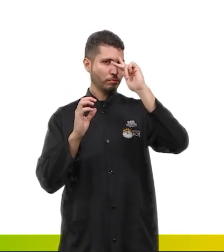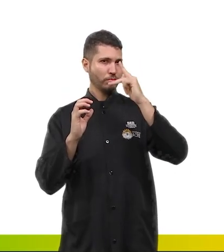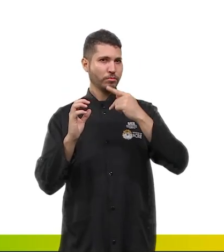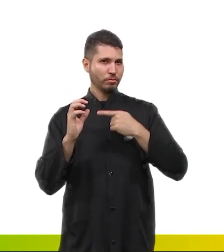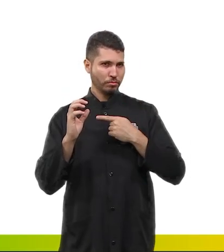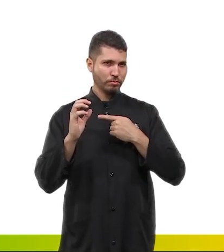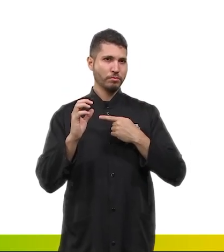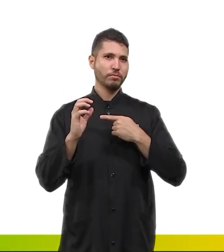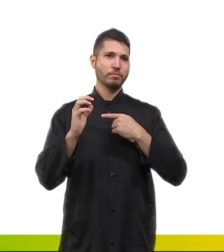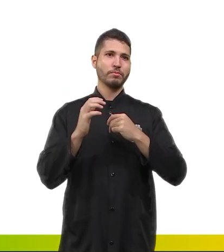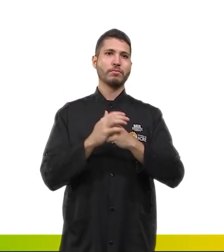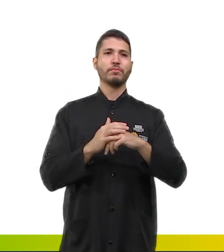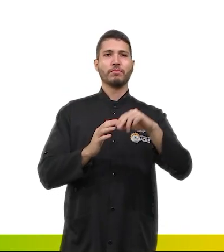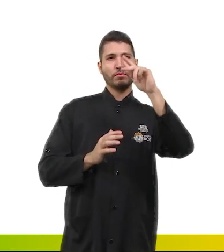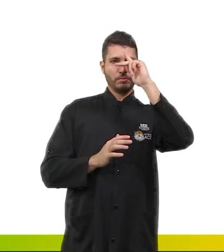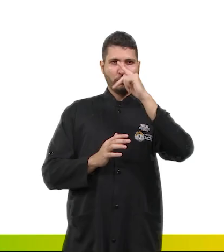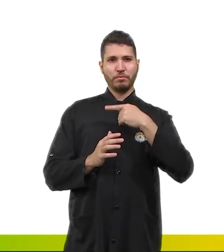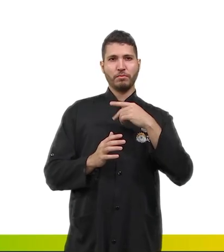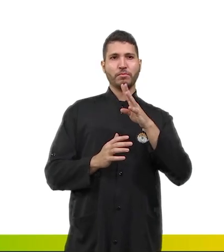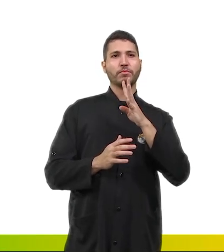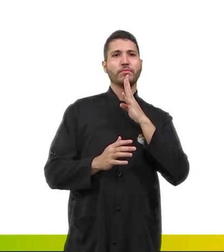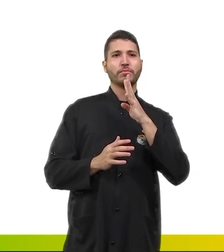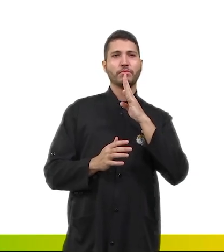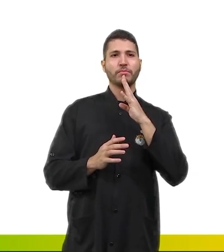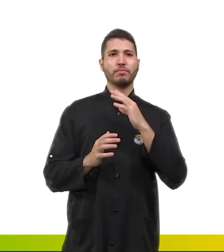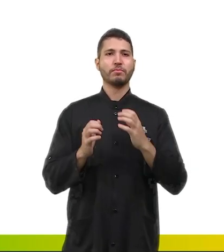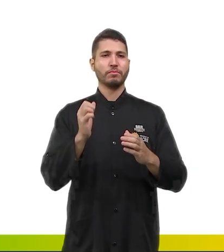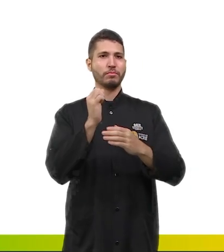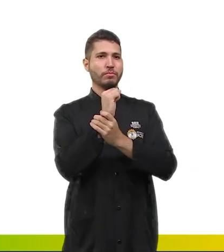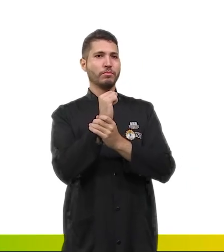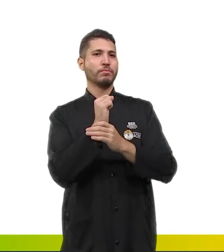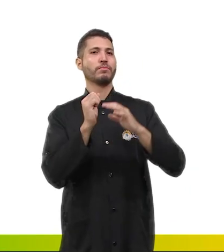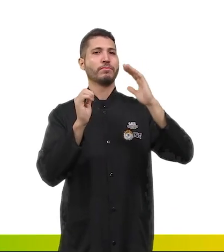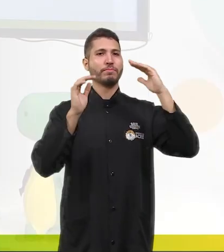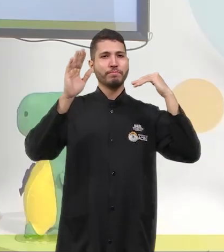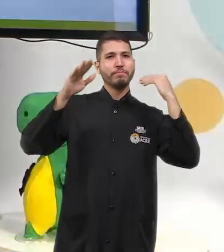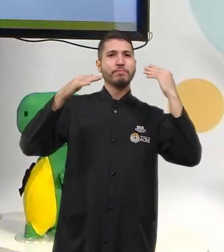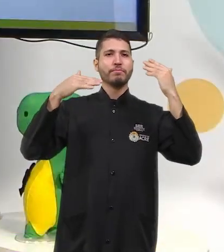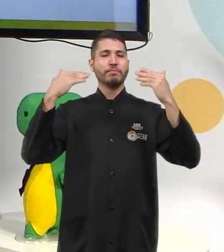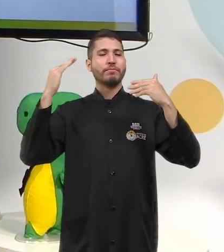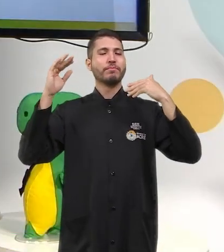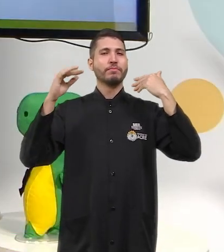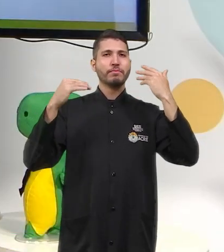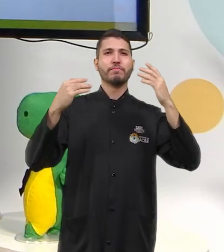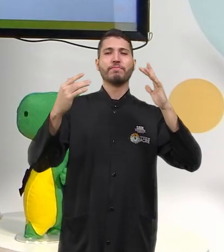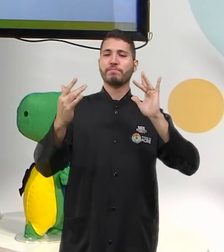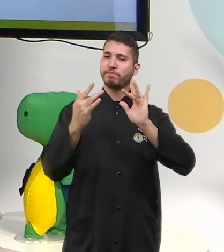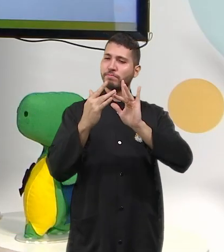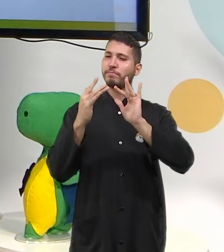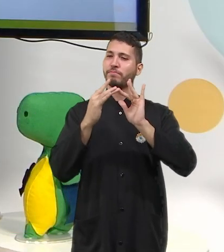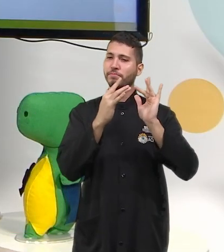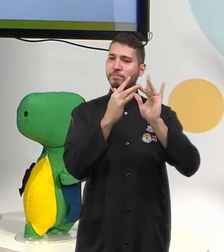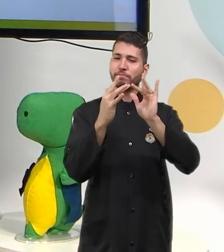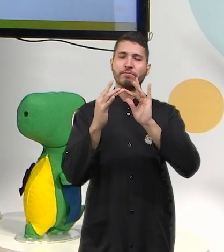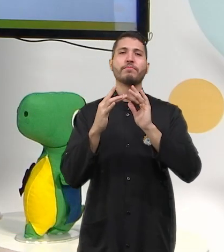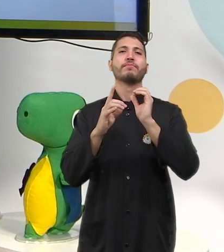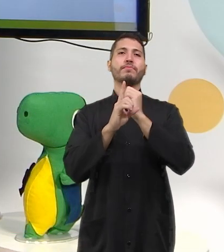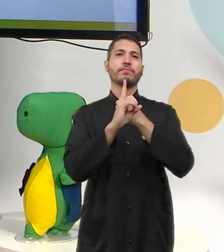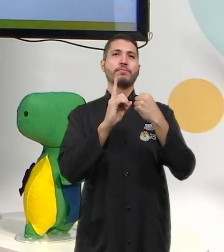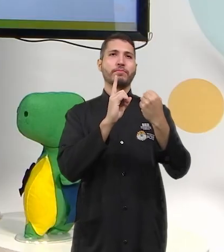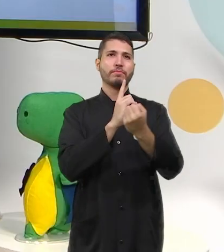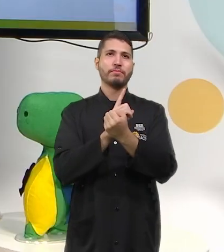convívio social de modo democrático. E um exemplo prático em tela de tipo, cara, mas o que eu